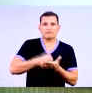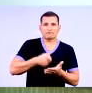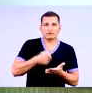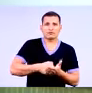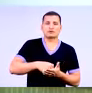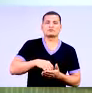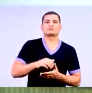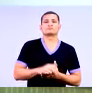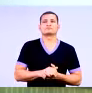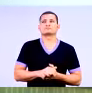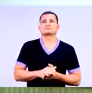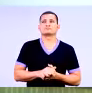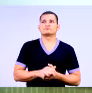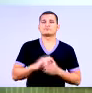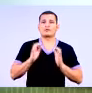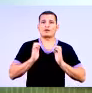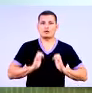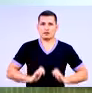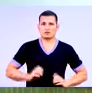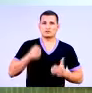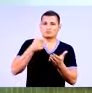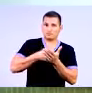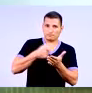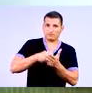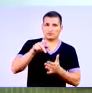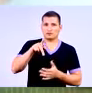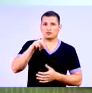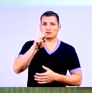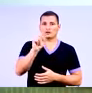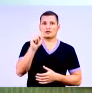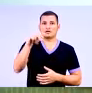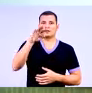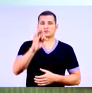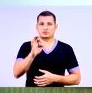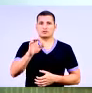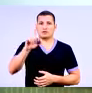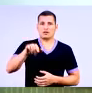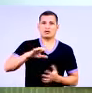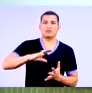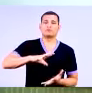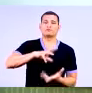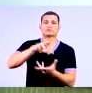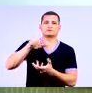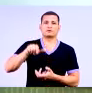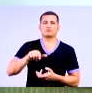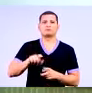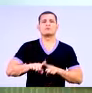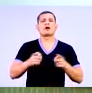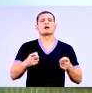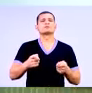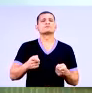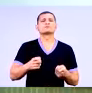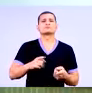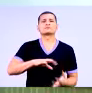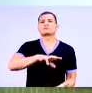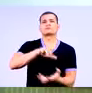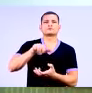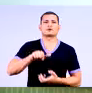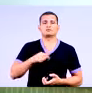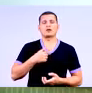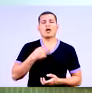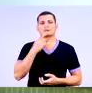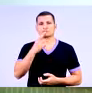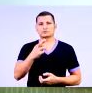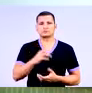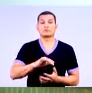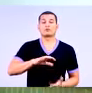para mim assim, ora, a ética do dever de Kant fala de uma universalidade, Mas que universalidade é essa? E eu respondi,